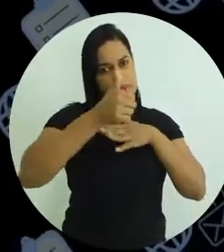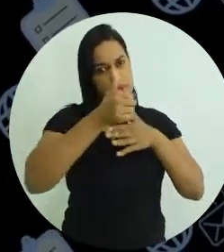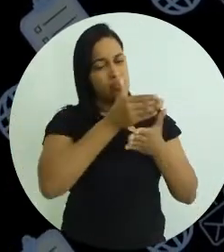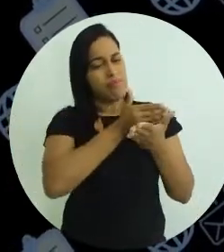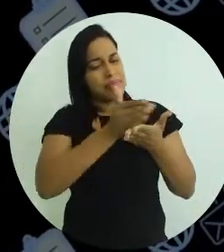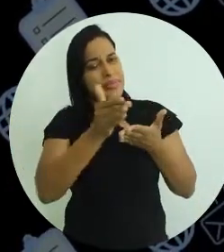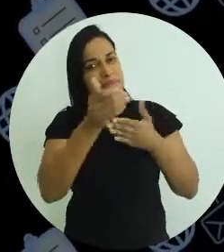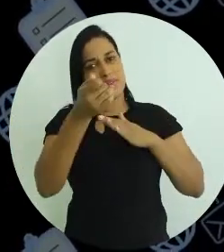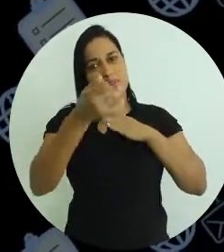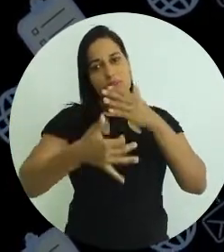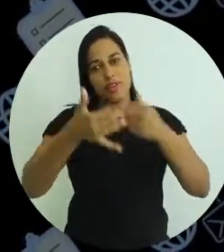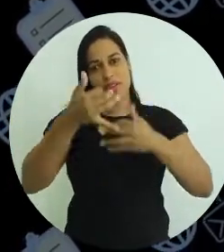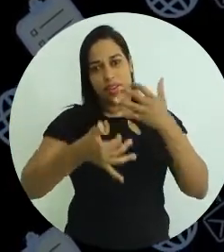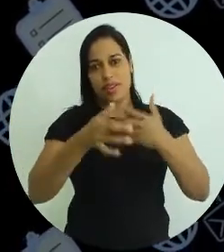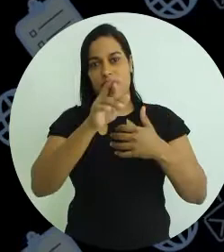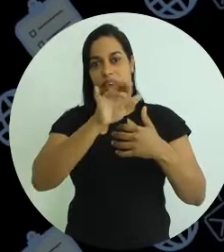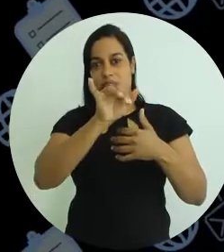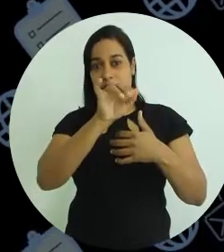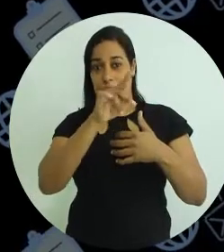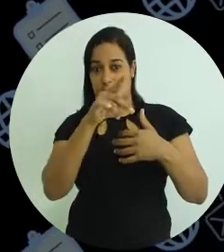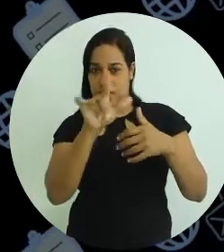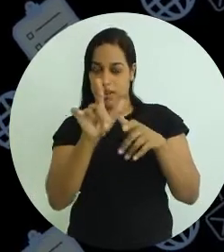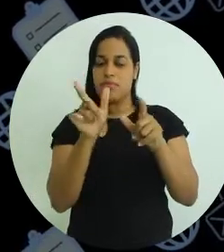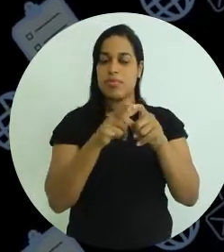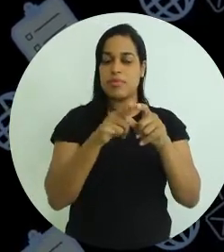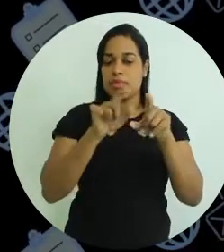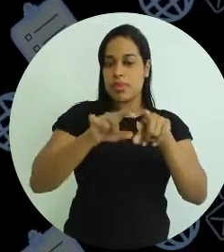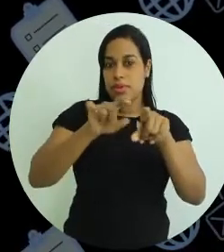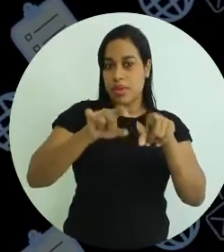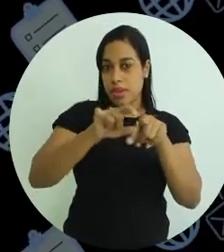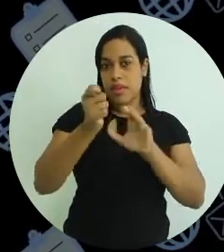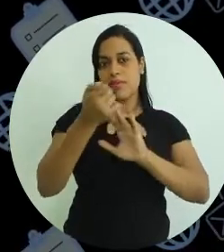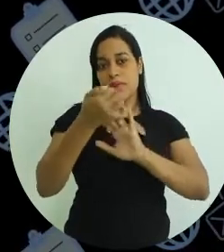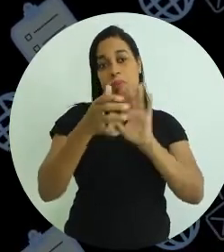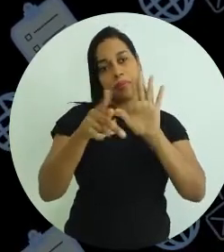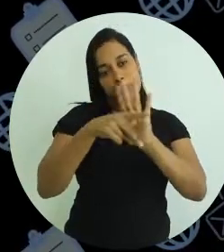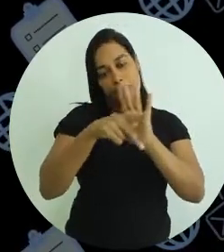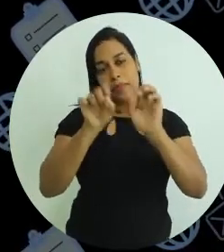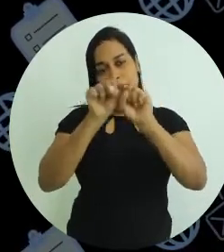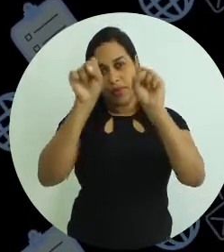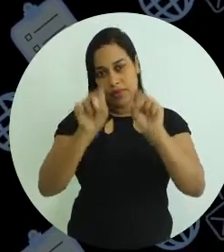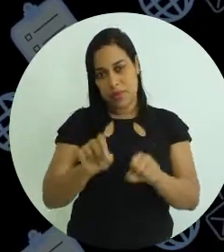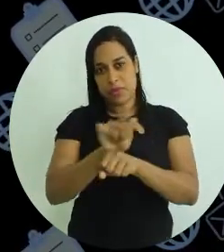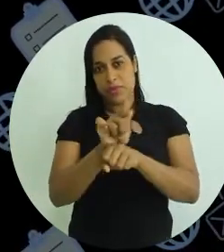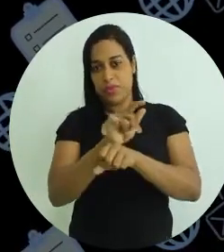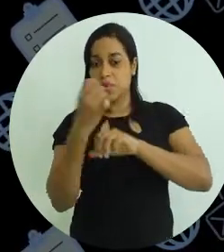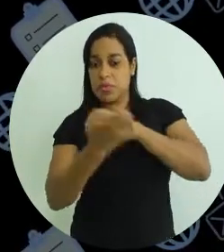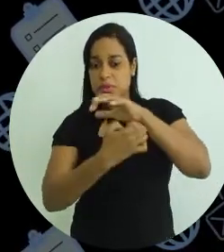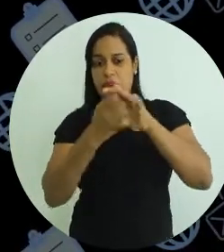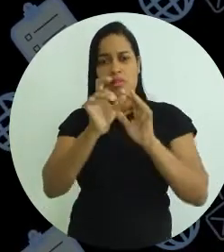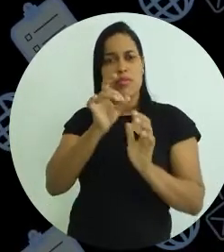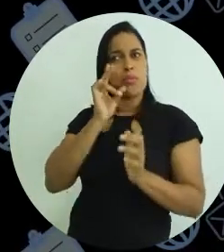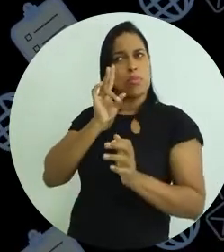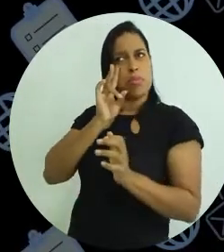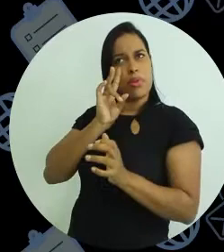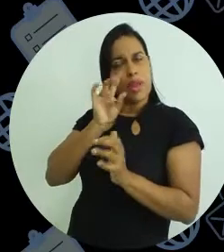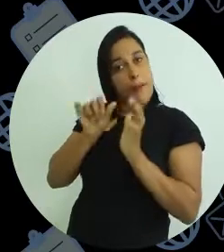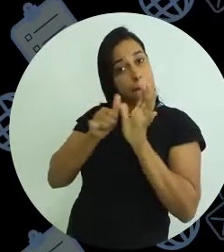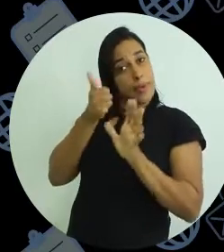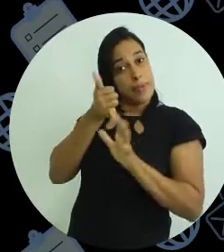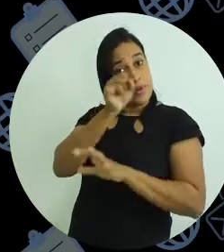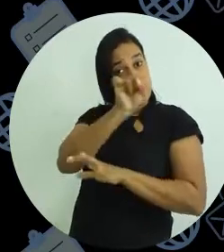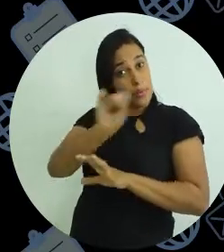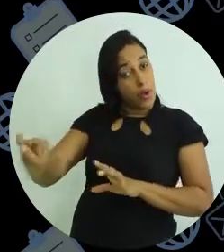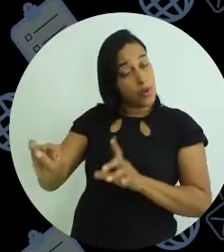começar a falar dos ERPs, né? Que são as siglas desse Sistema de Gestão Empresariais. É só lembrar que no nosso primeiro